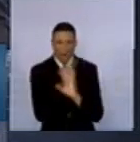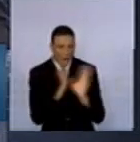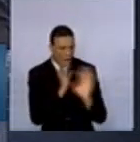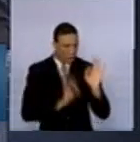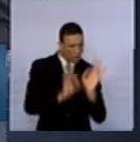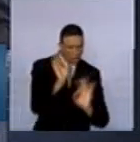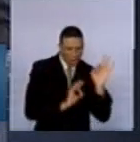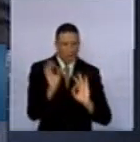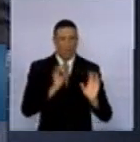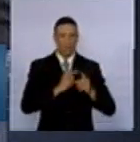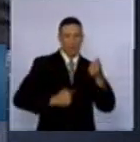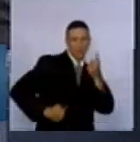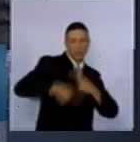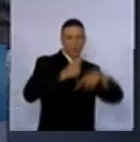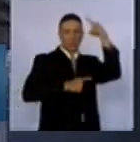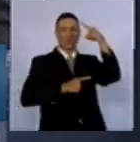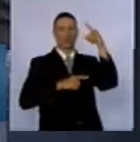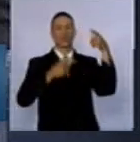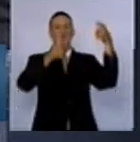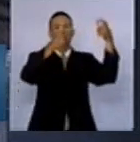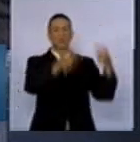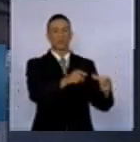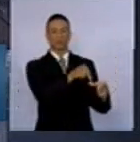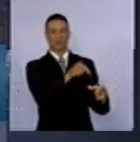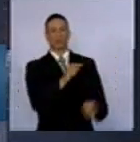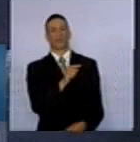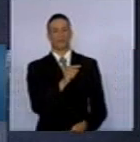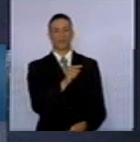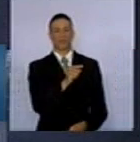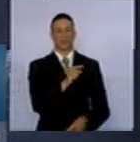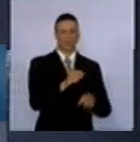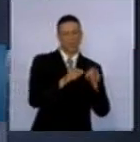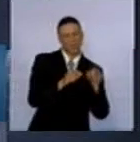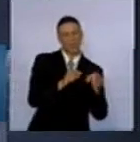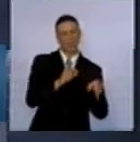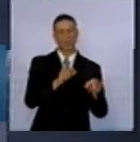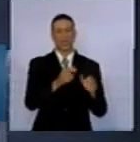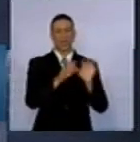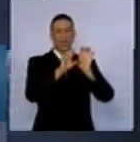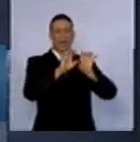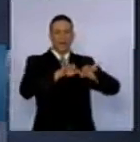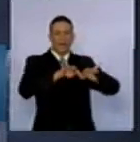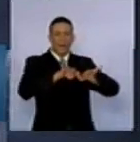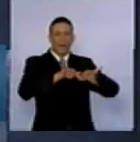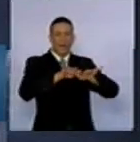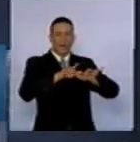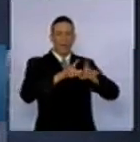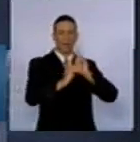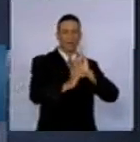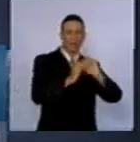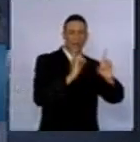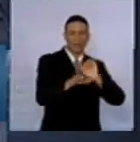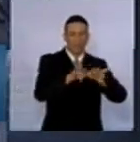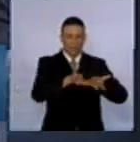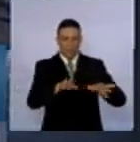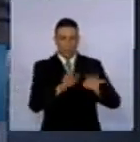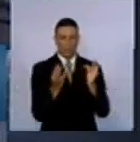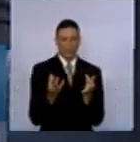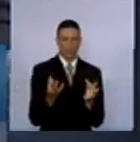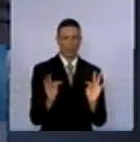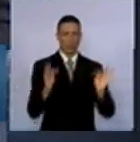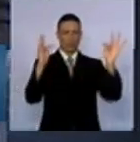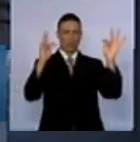o assunto da convergência digital a convergência digital é a convergência das